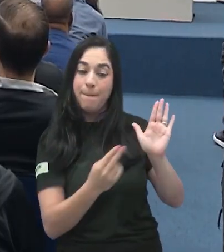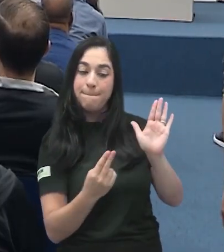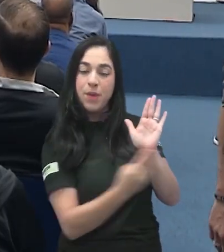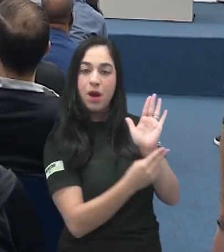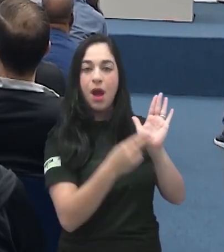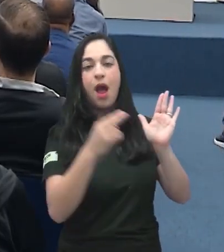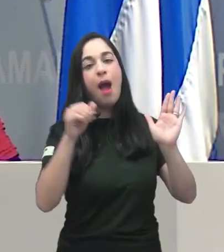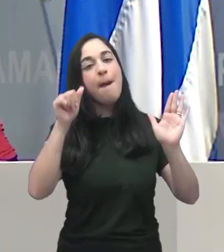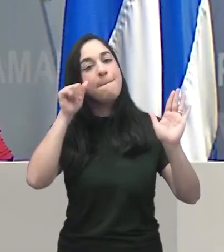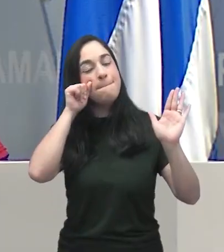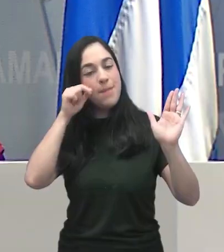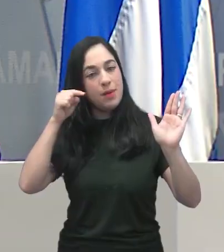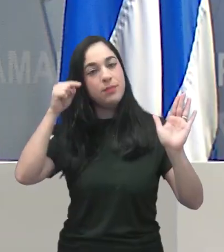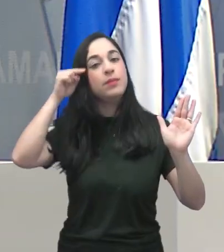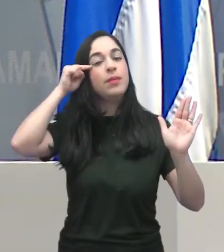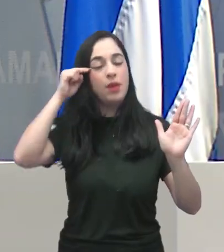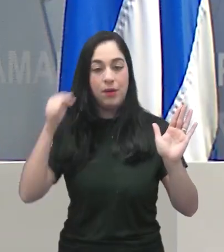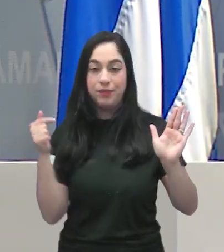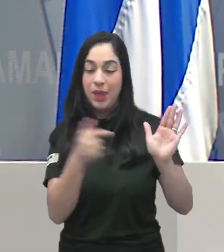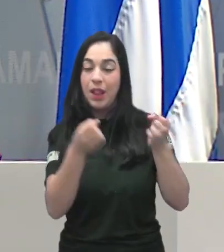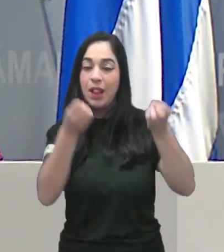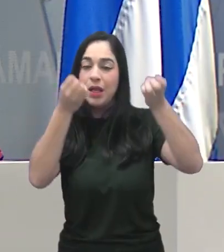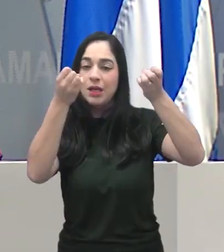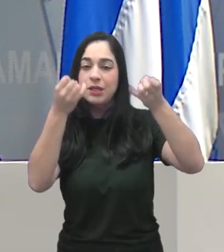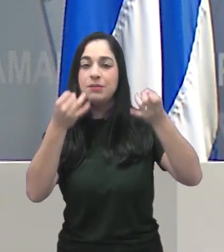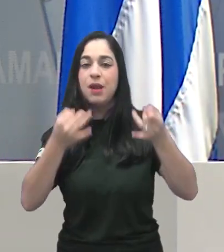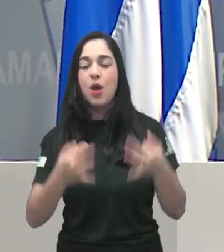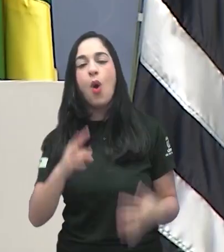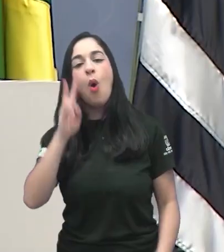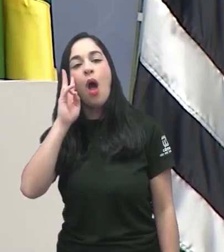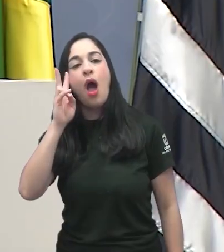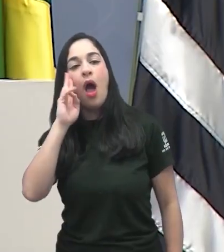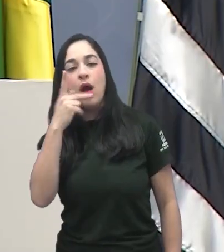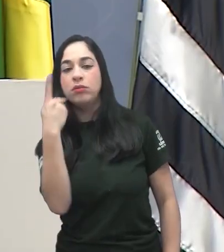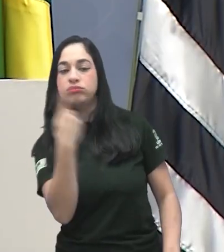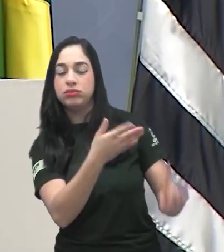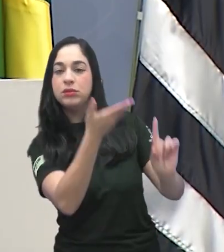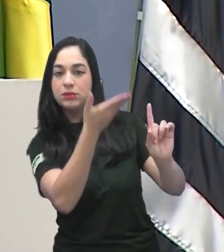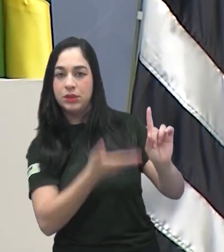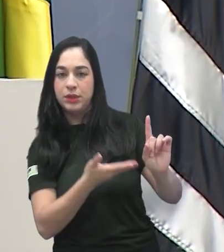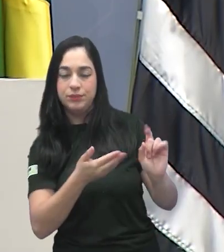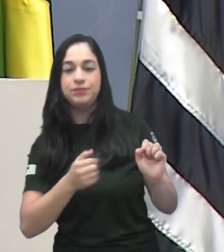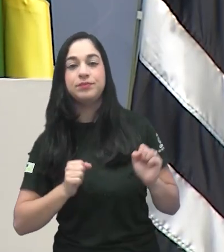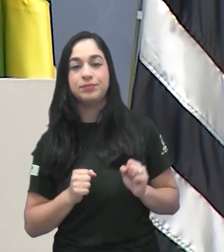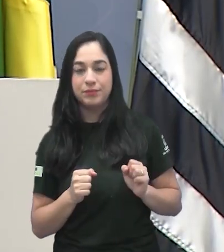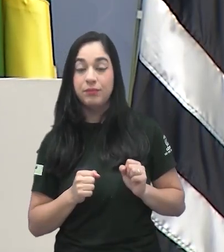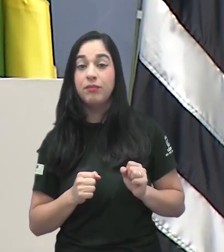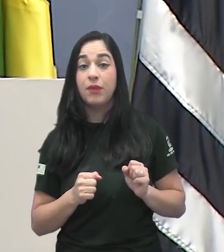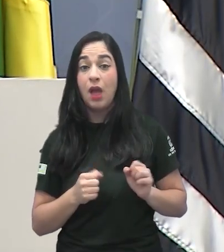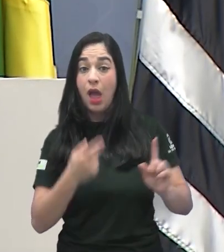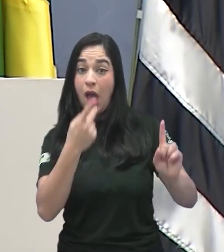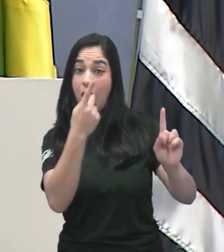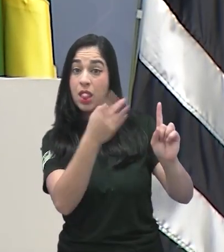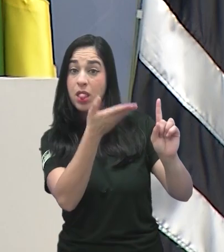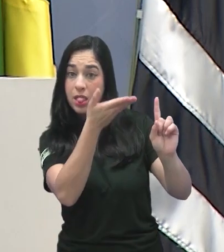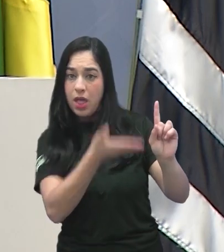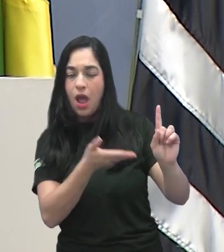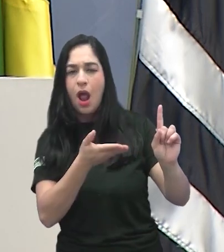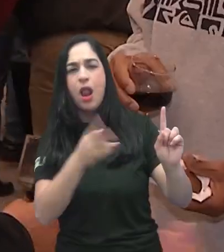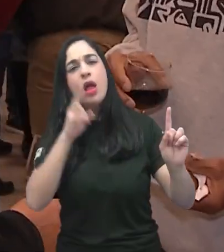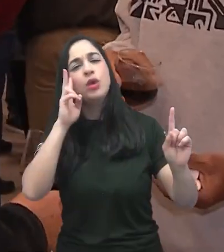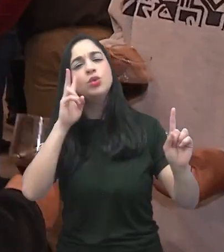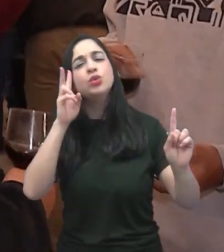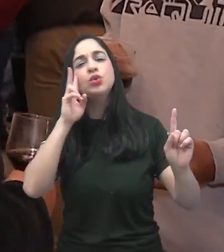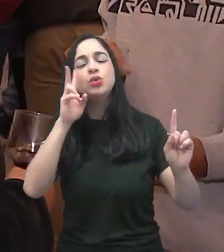na cidade, foi iniciativa da vereadora Amélia Naomi. Ela ressaltou a história de luta sindical do